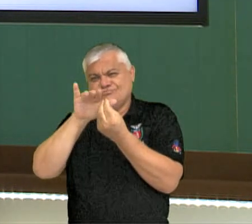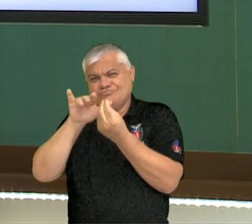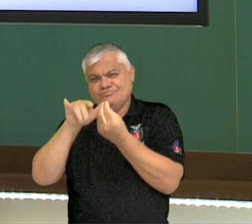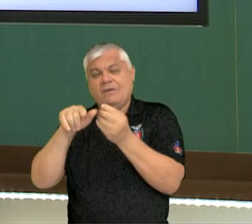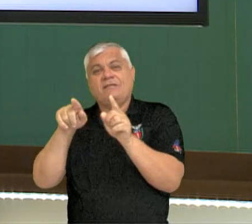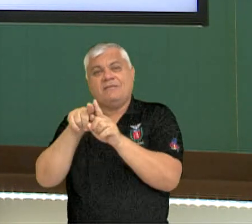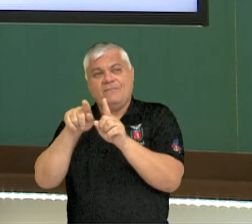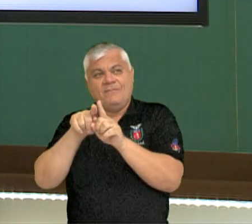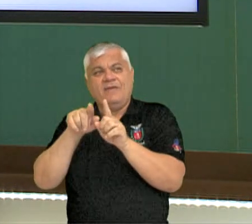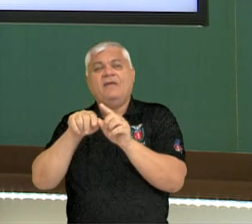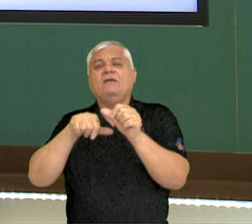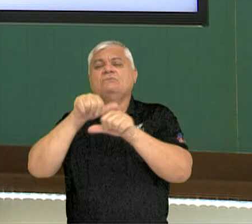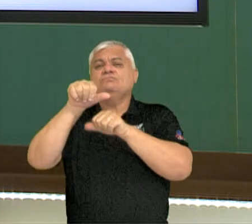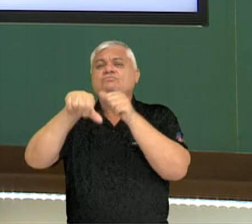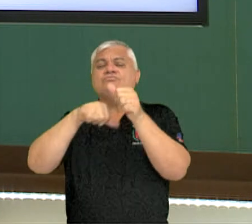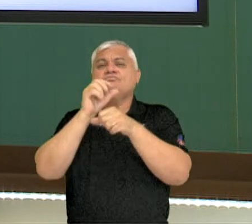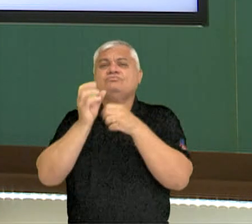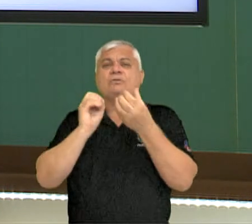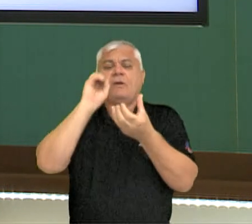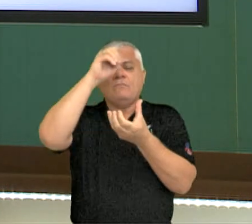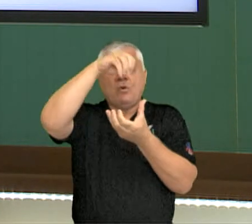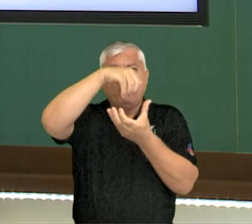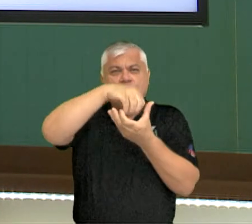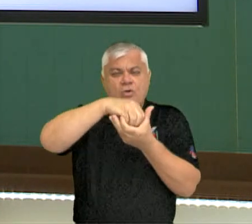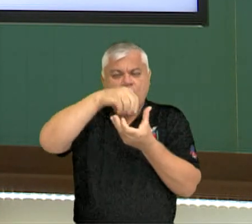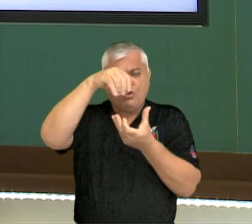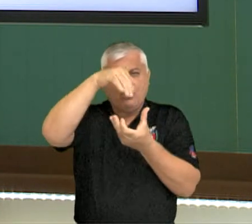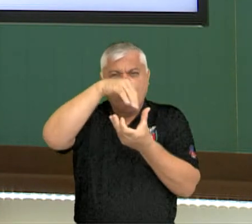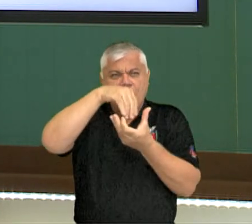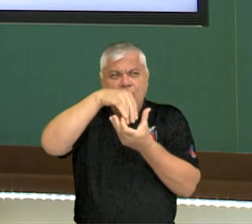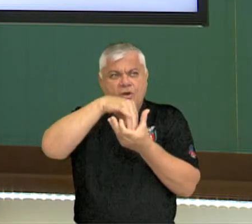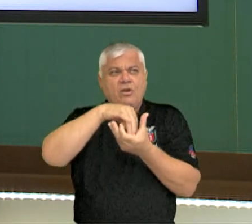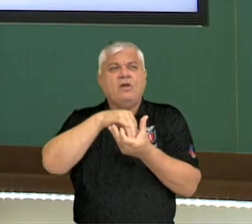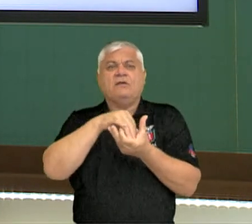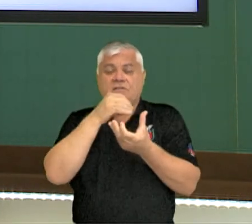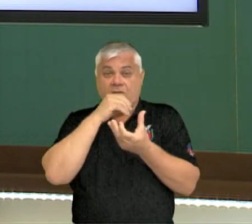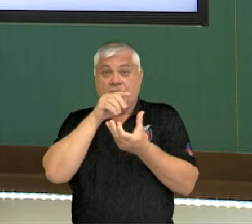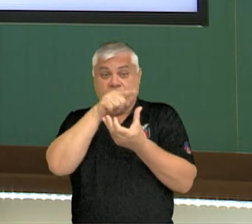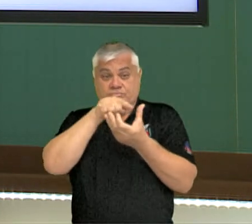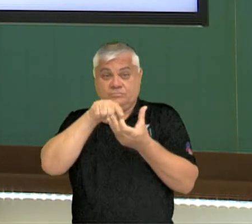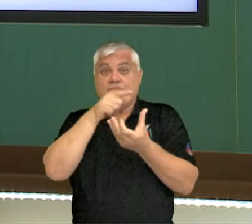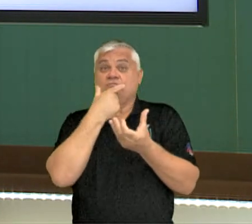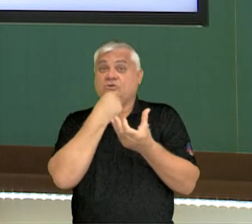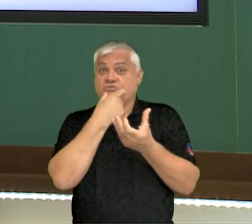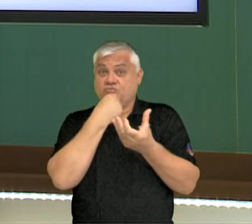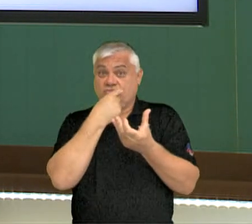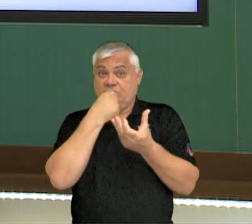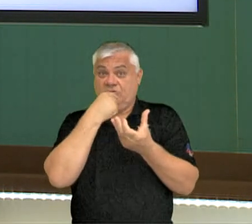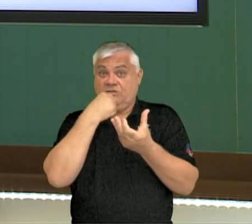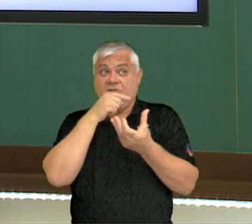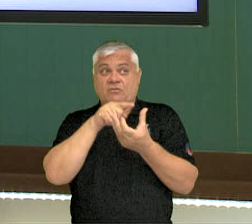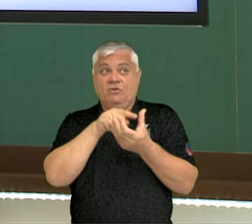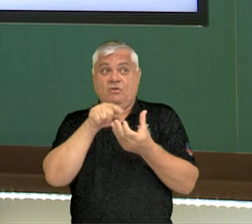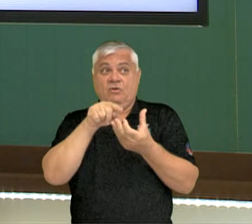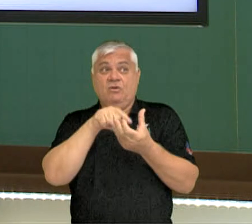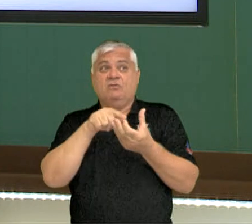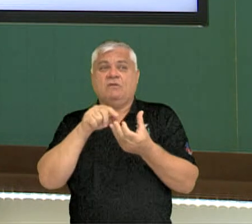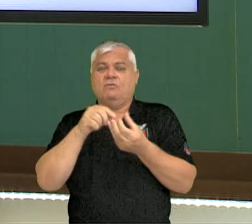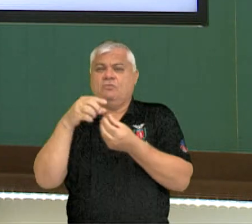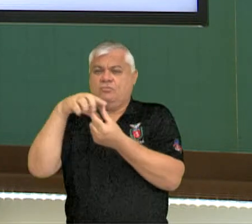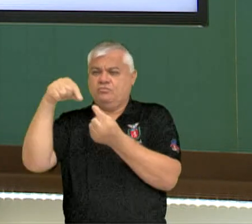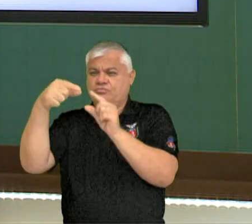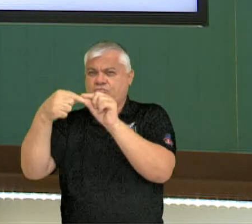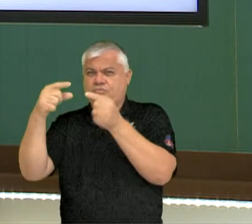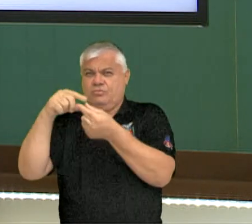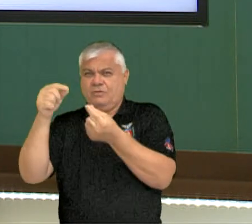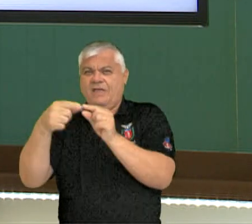haploide, que vai produzir gametas haploides. O gameta masculino, que é o anterozoide, é formado